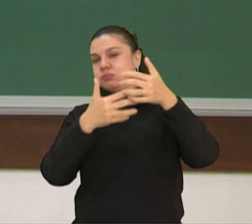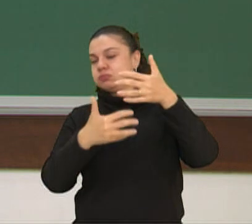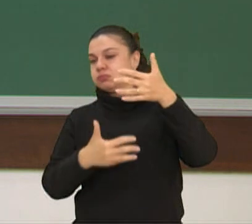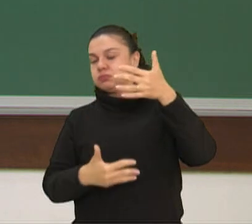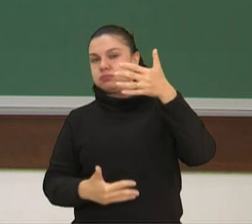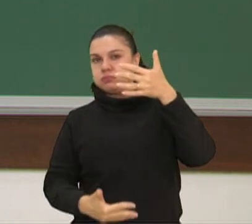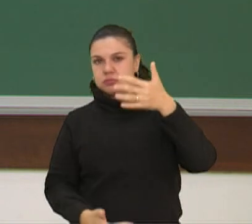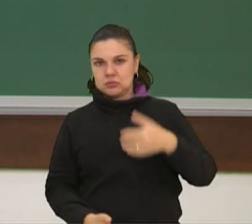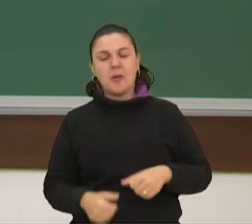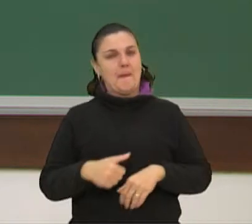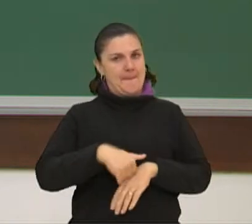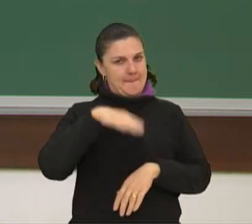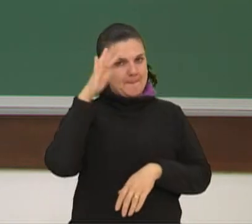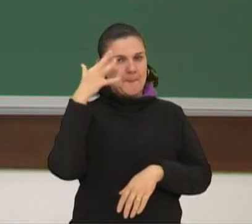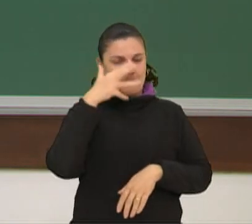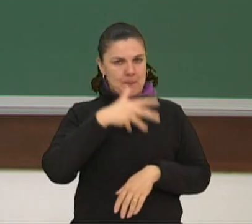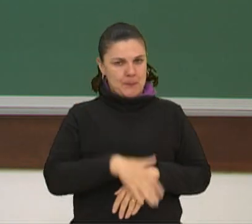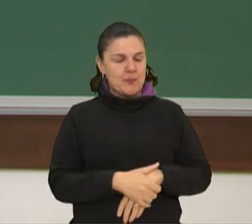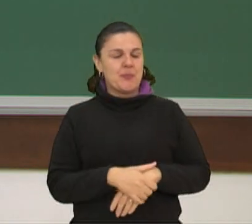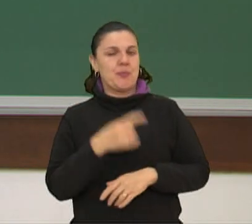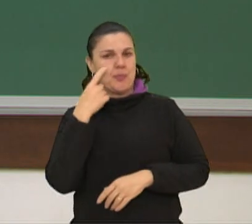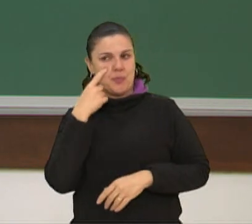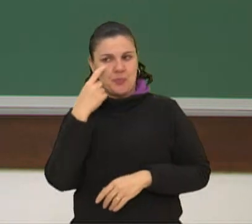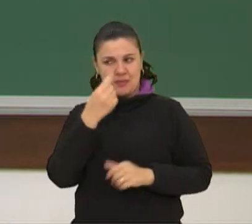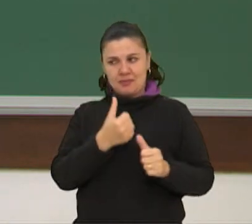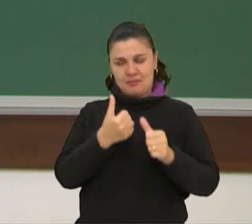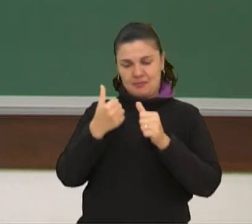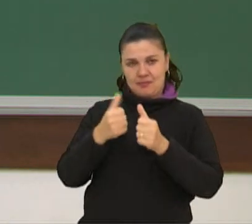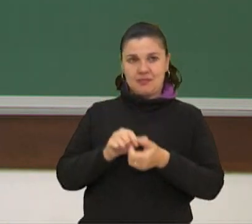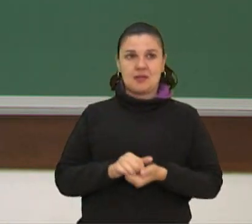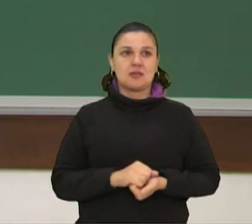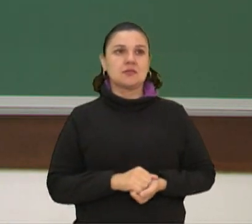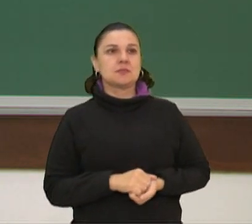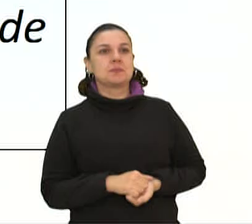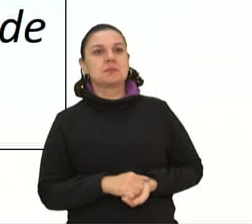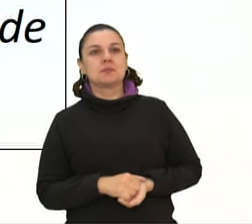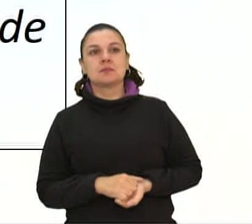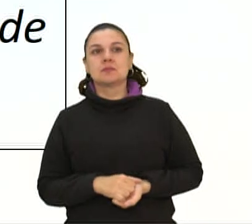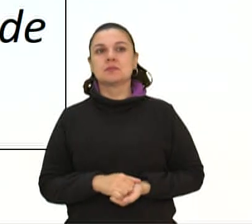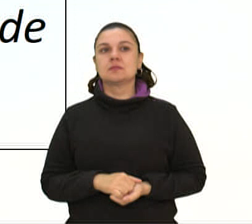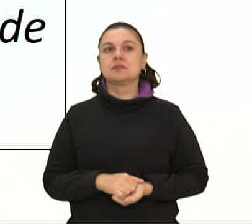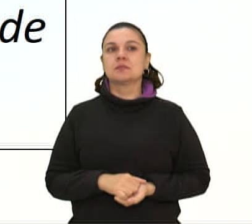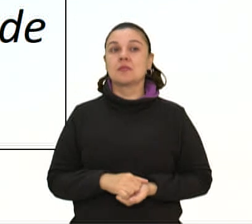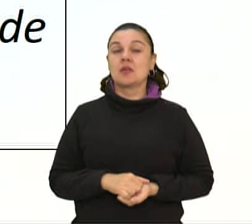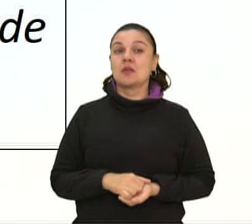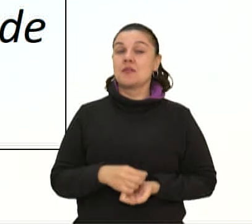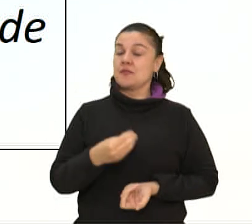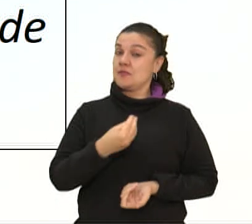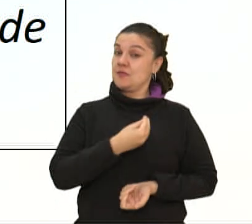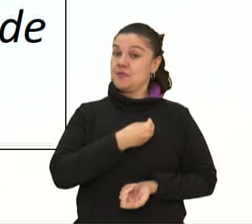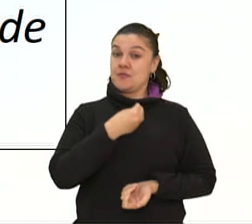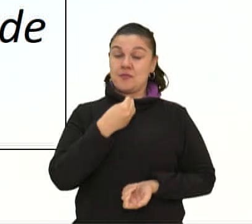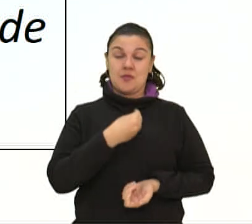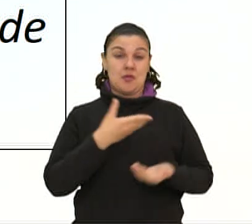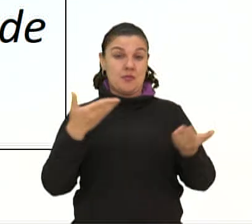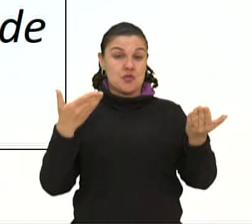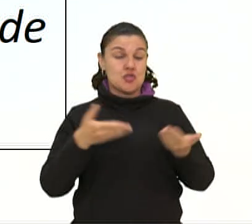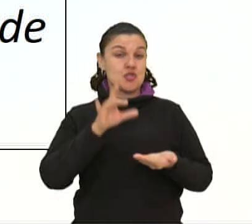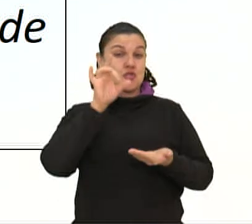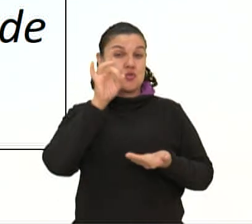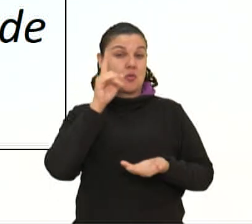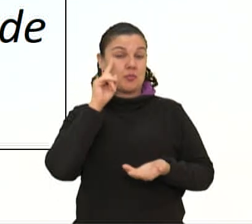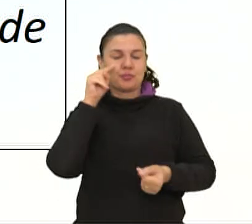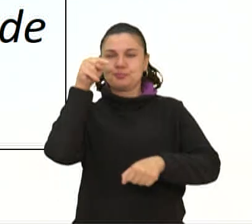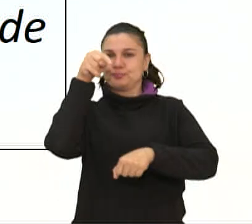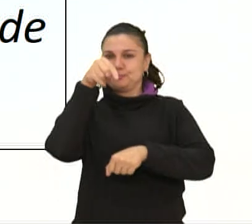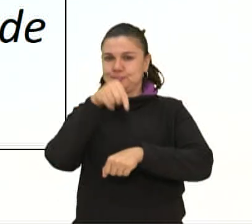qualquer outra ferramenta de pesquisa, colocou assim, frases de Marco Aurélio. Você vai achar um monte de slidezinho, um